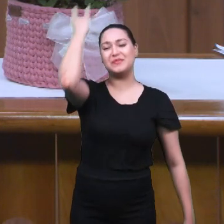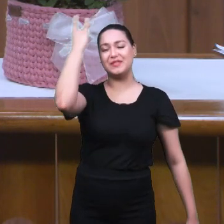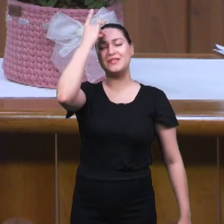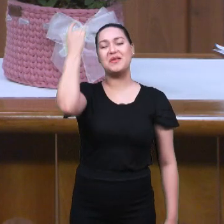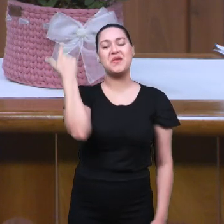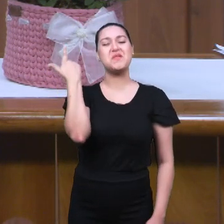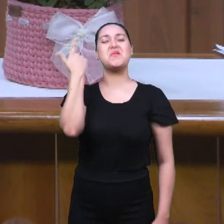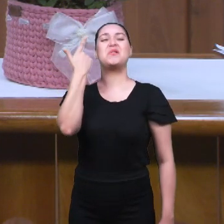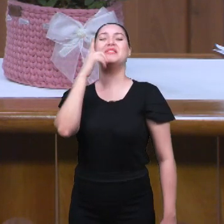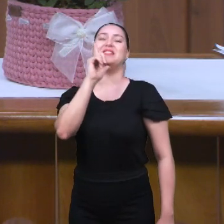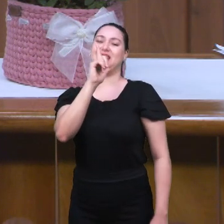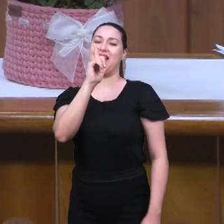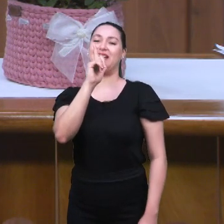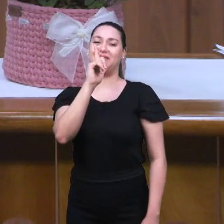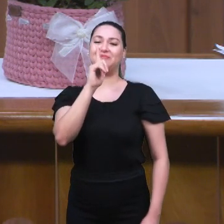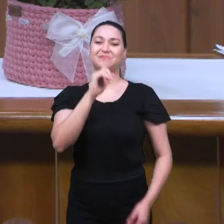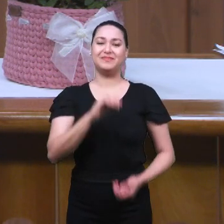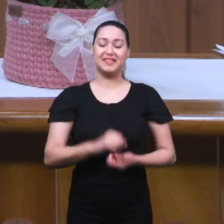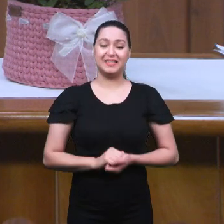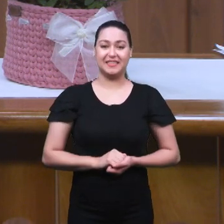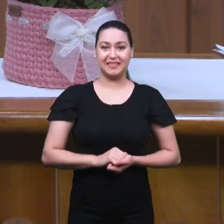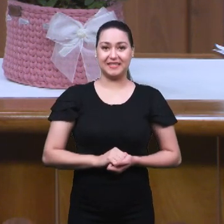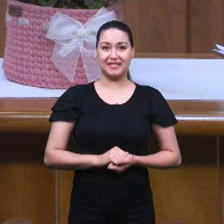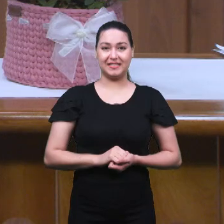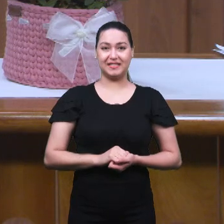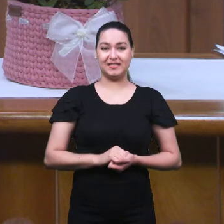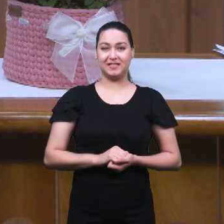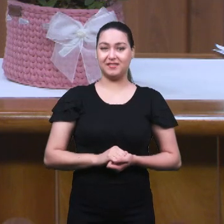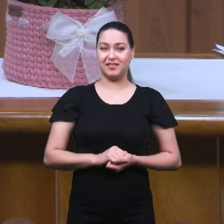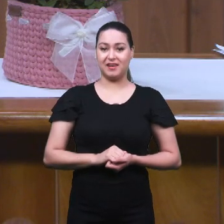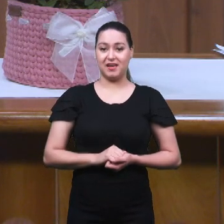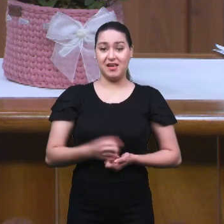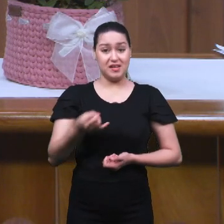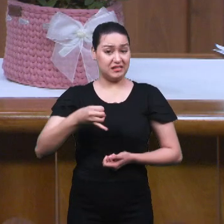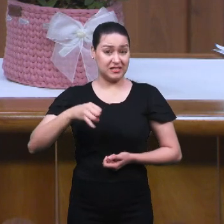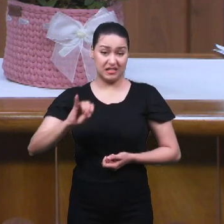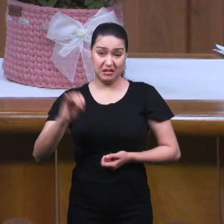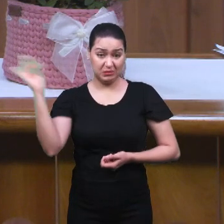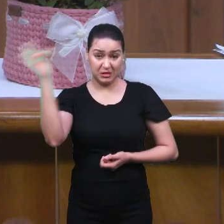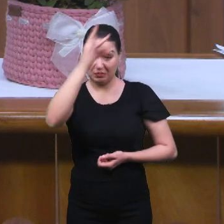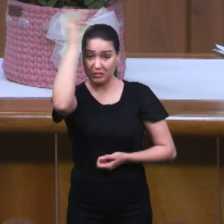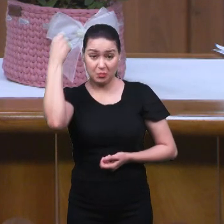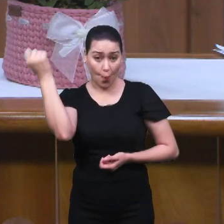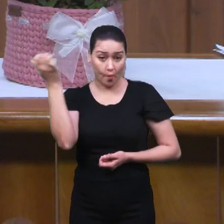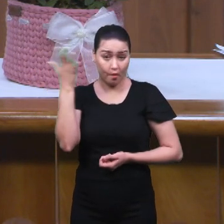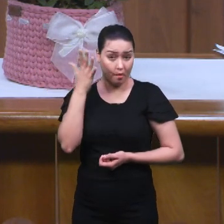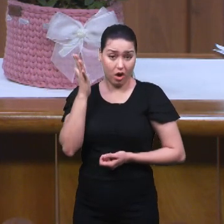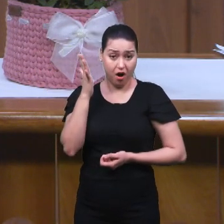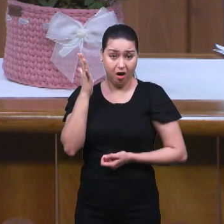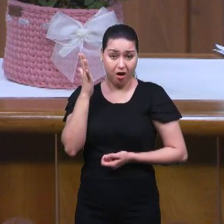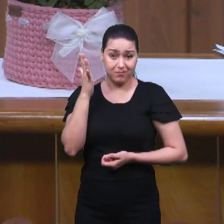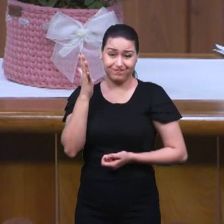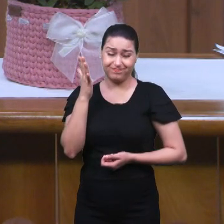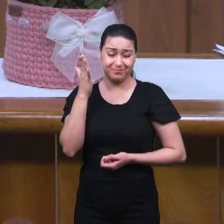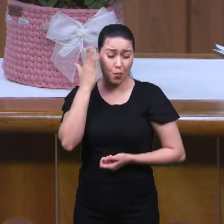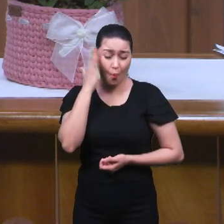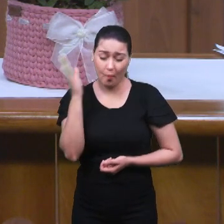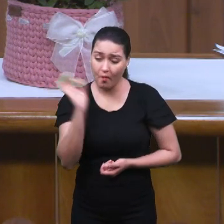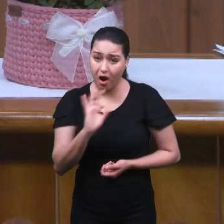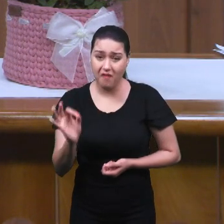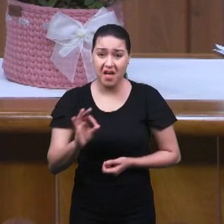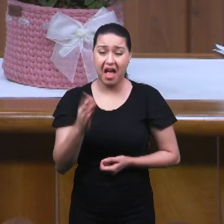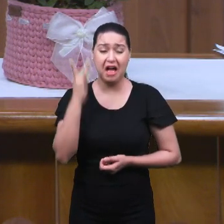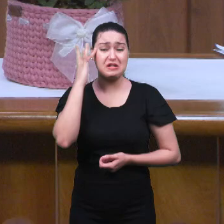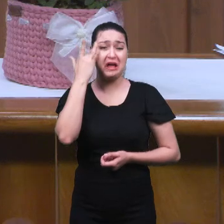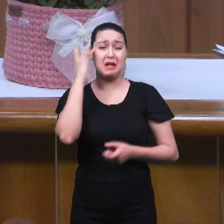Então, se não é o Espírito Santo, a mente não vai entrar nunca na palavra de Deus. Ele vai ficar pensando que está todo mundo doido.